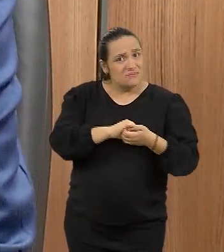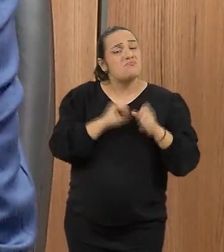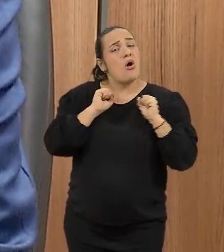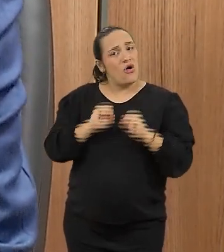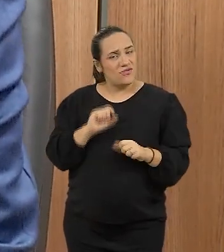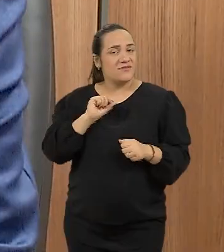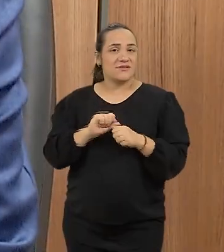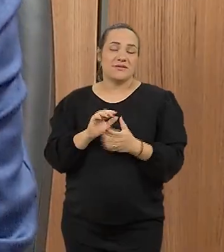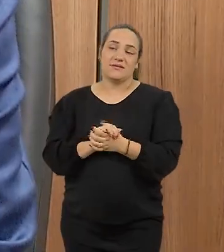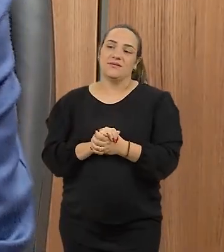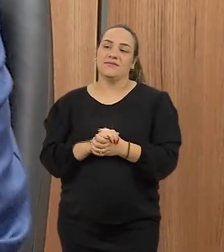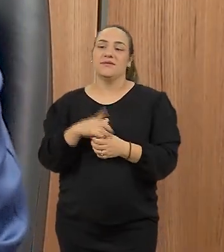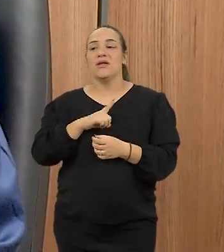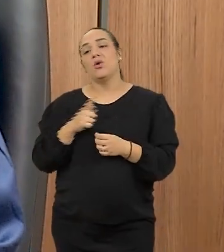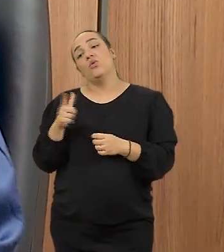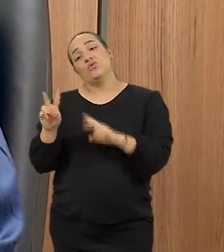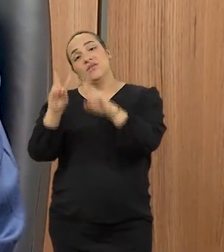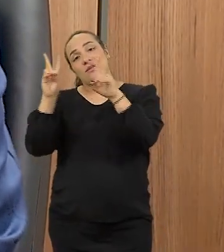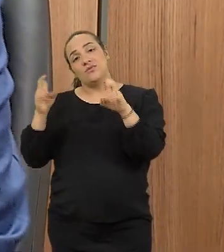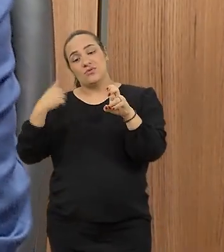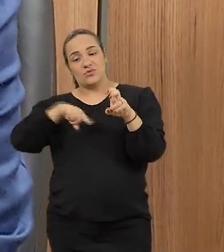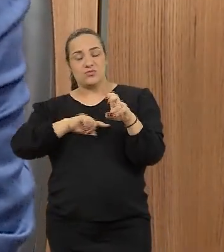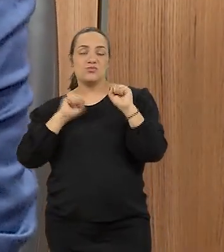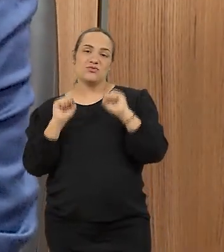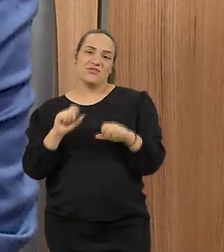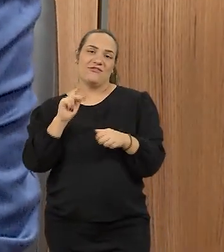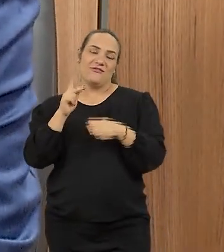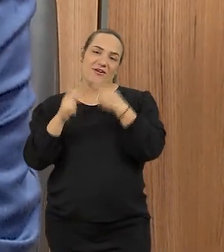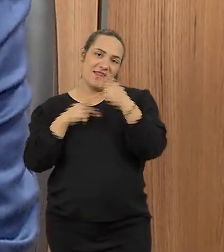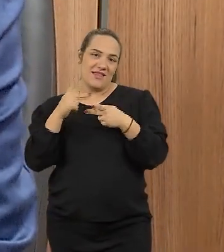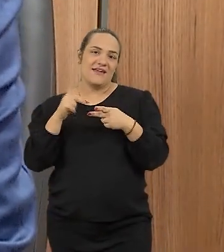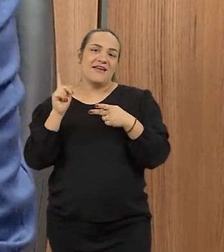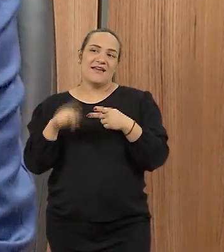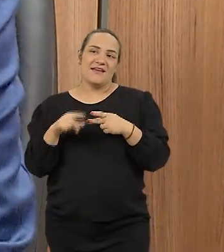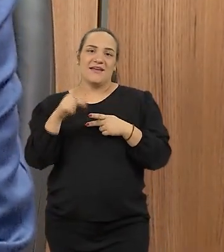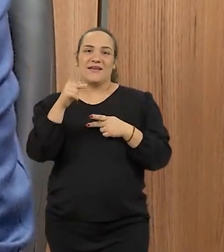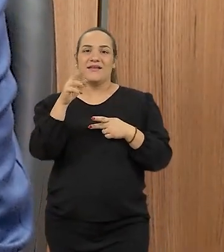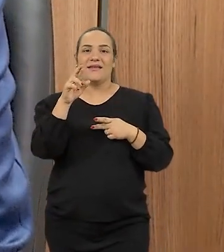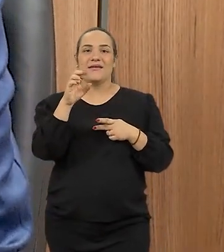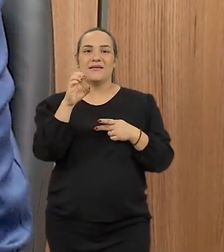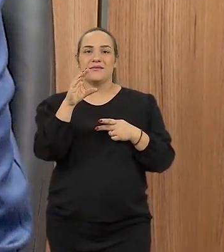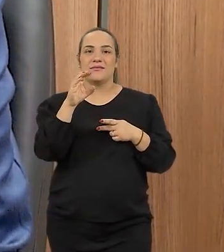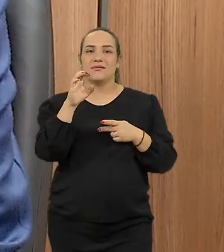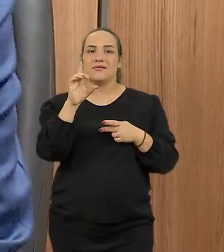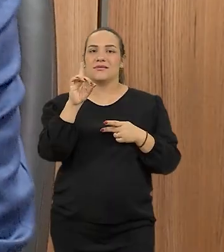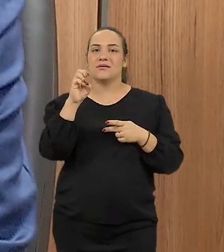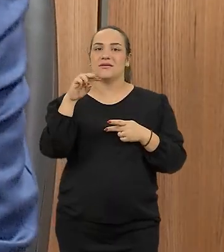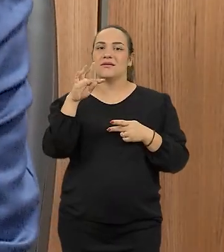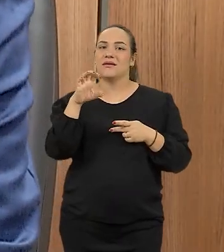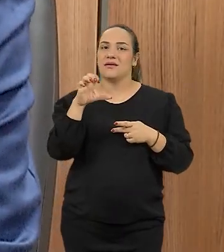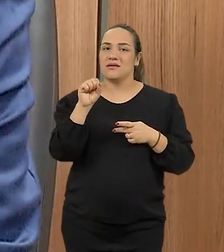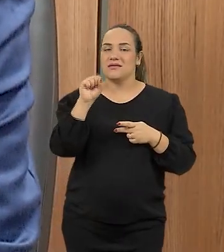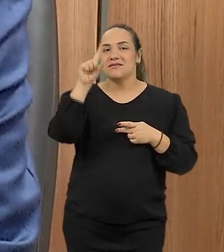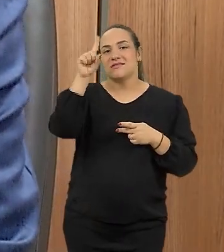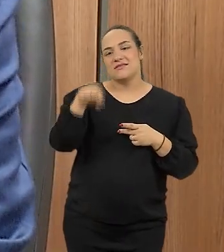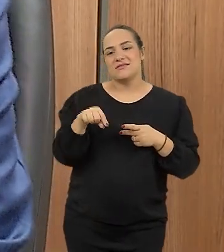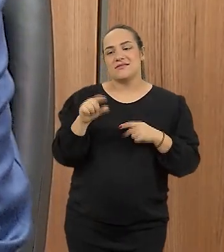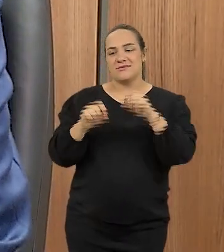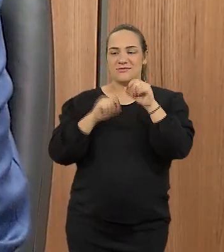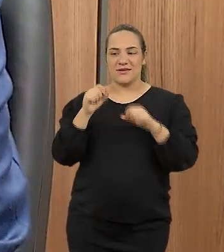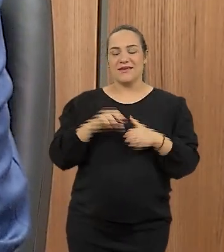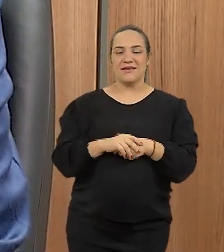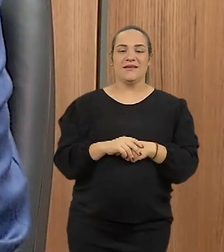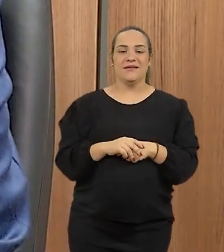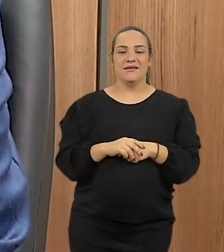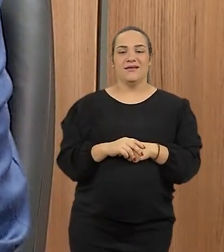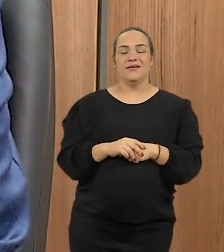Possível. É possível. Outros assuntos que nós poderíamos ter tratado aqui, estava prevista a questão dos precedentes brasileiros, que são precedentes dolosos,